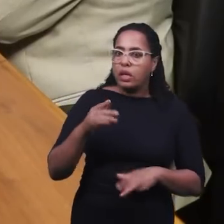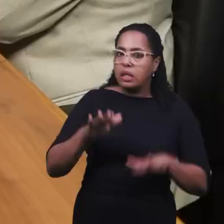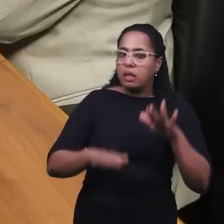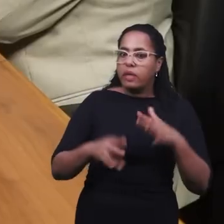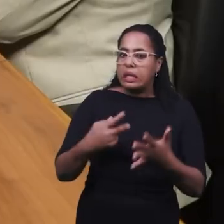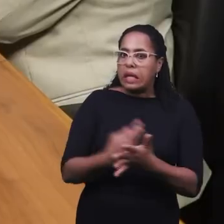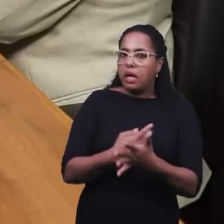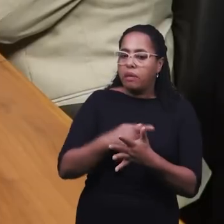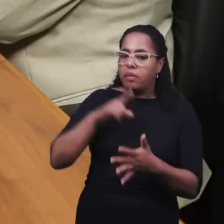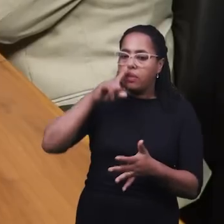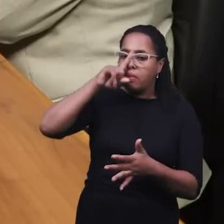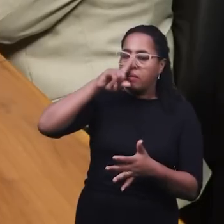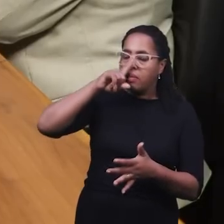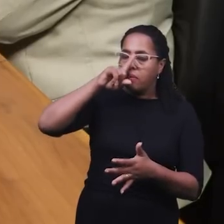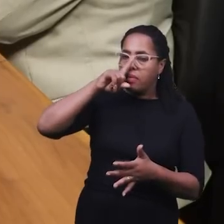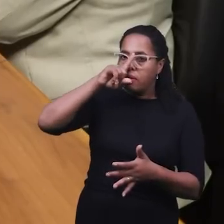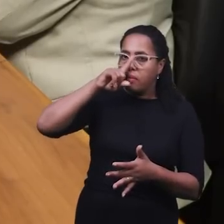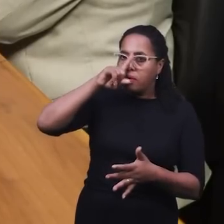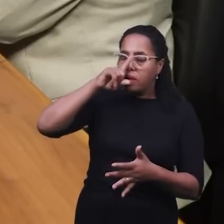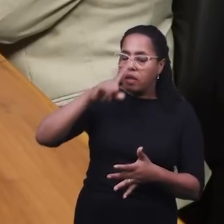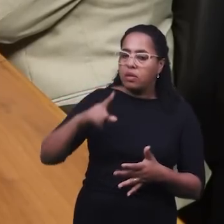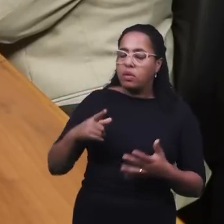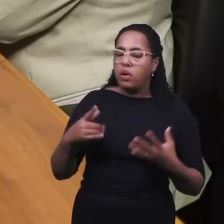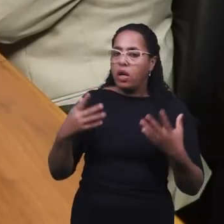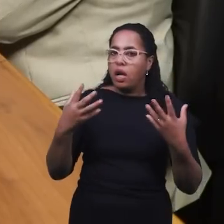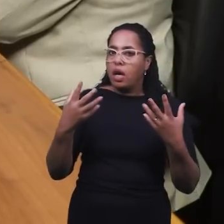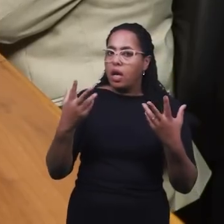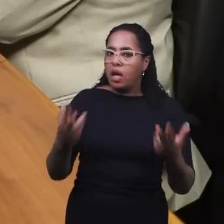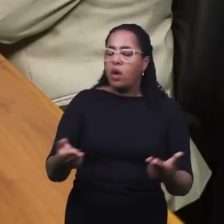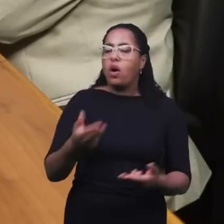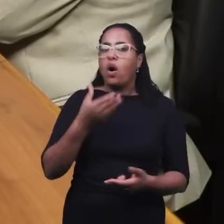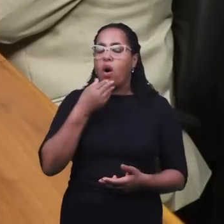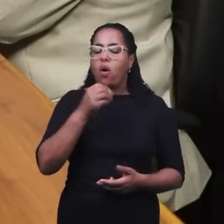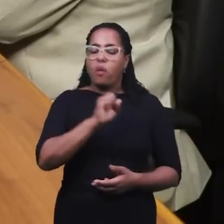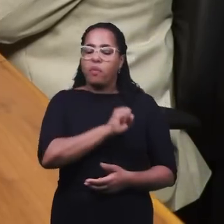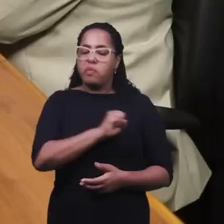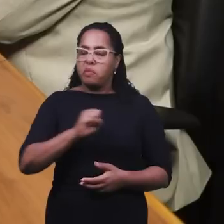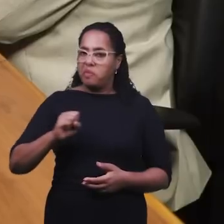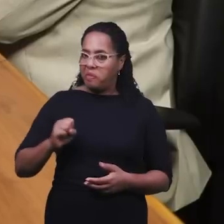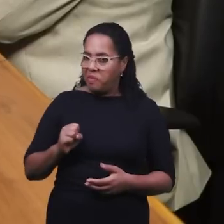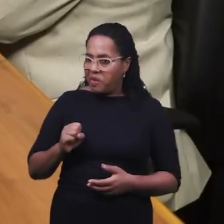operação do Espírito Santo se veem na vida dele. Na vida dele, isso é claro.